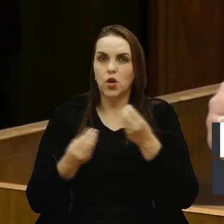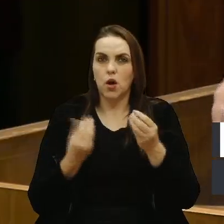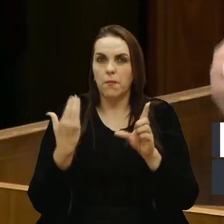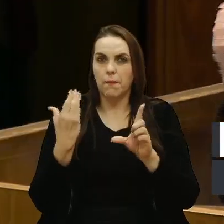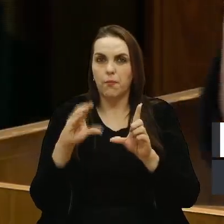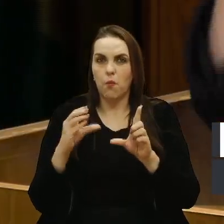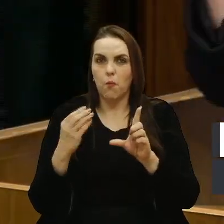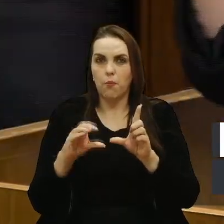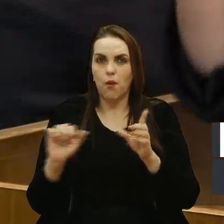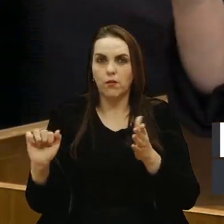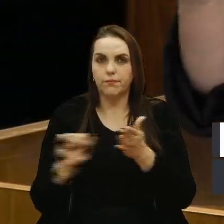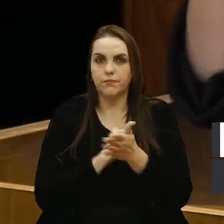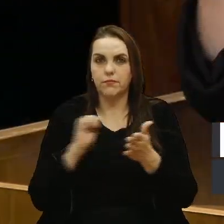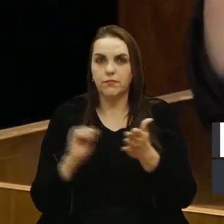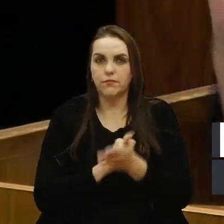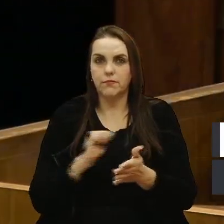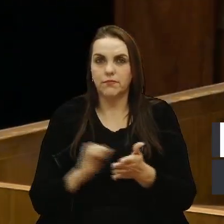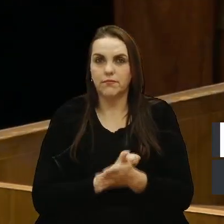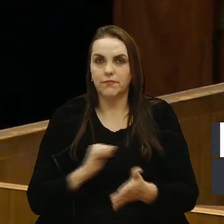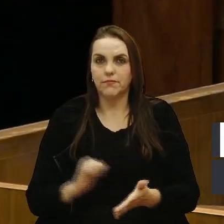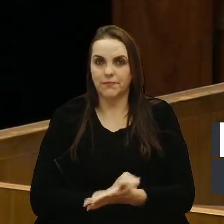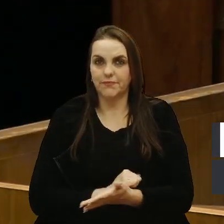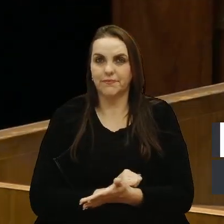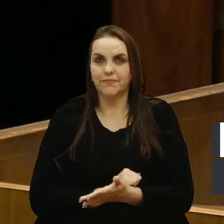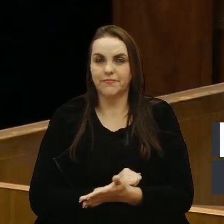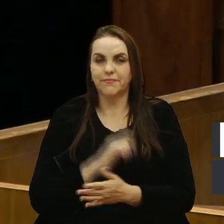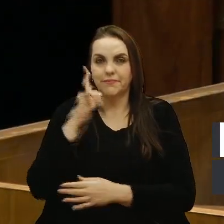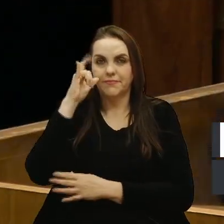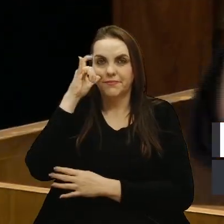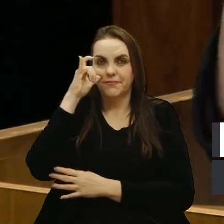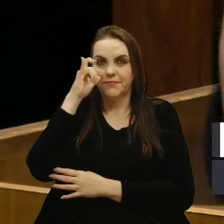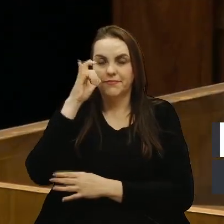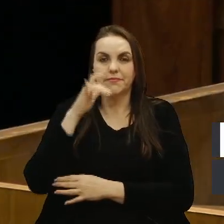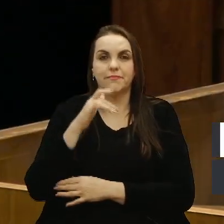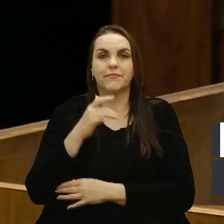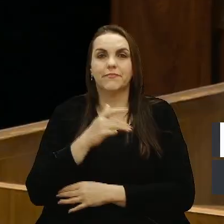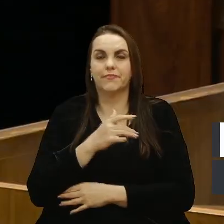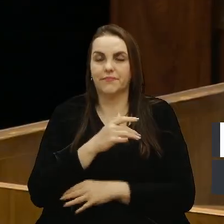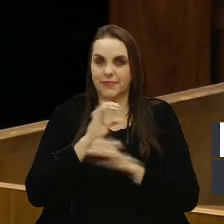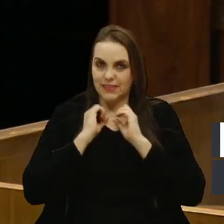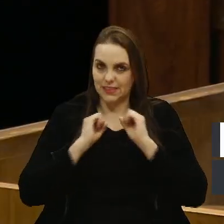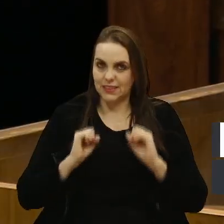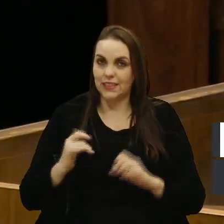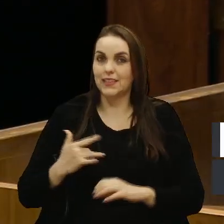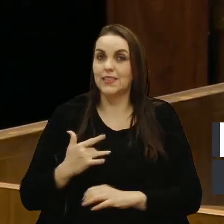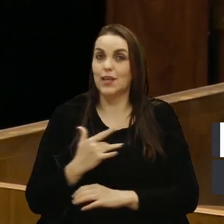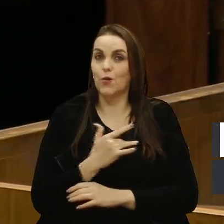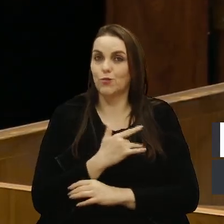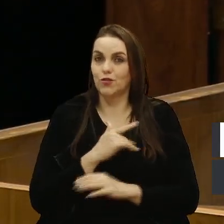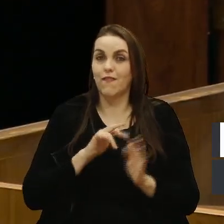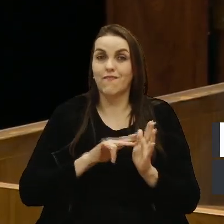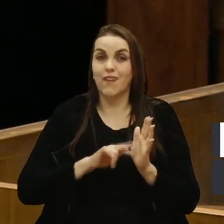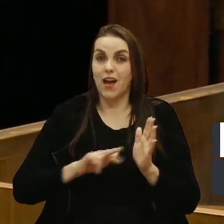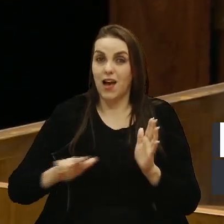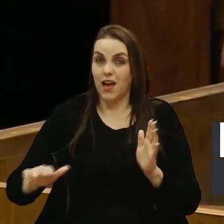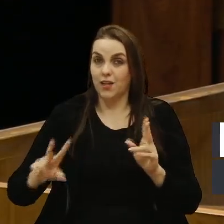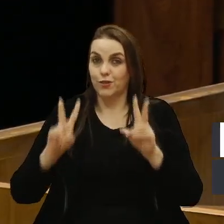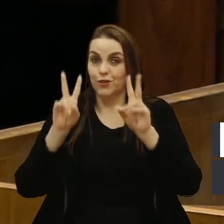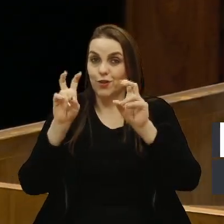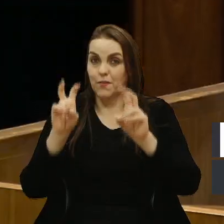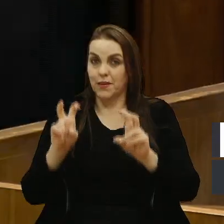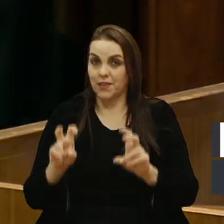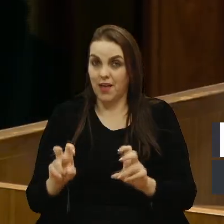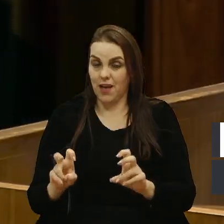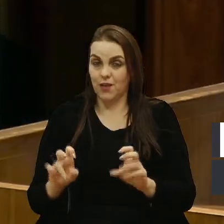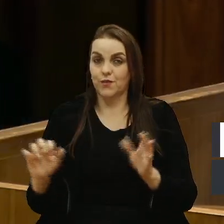eram apagados, deletados, no Instagram da Secretaria da Saúde. Foi feito vários comentários, os comentários